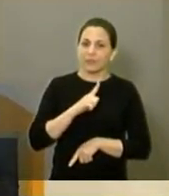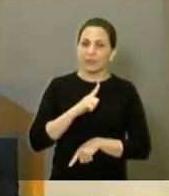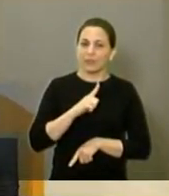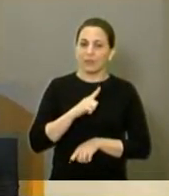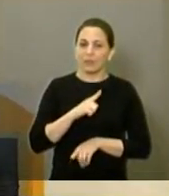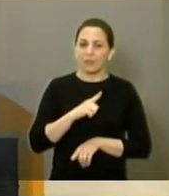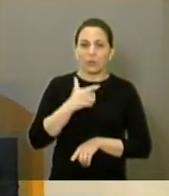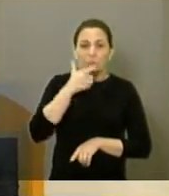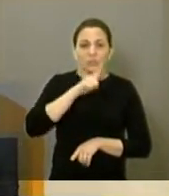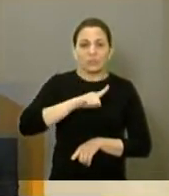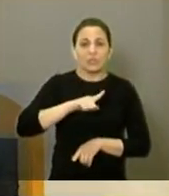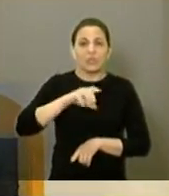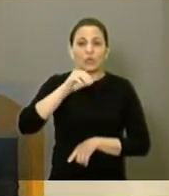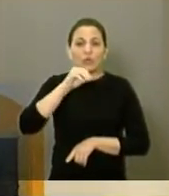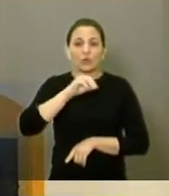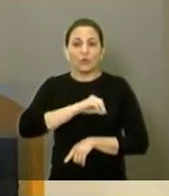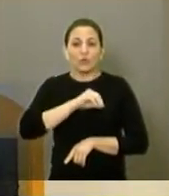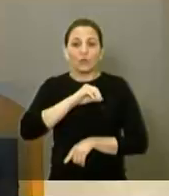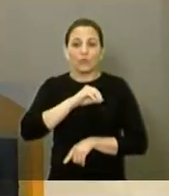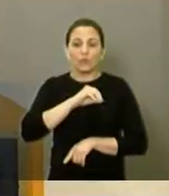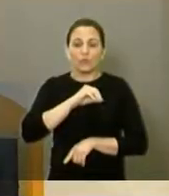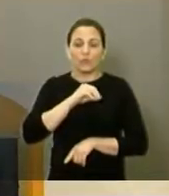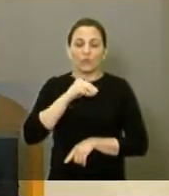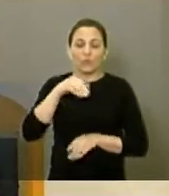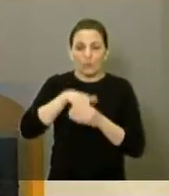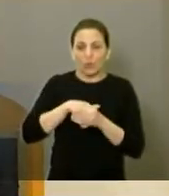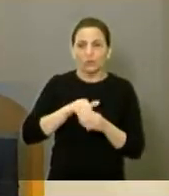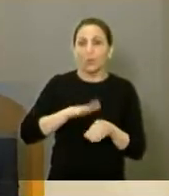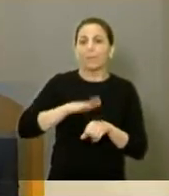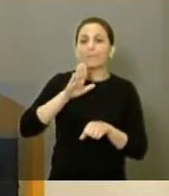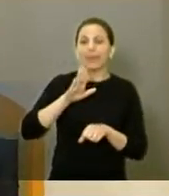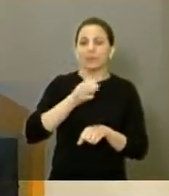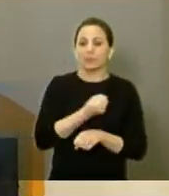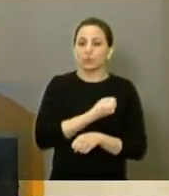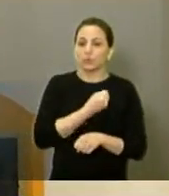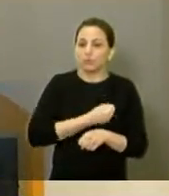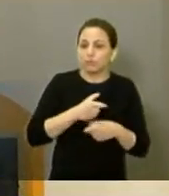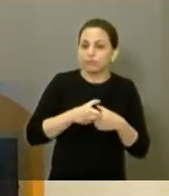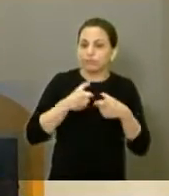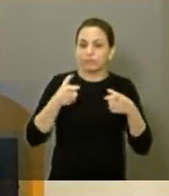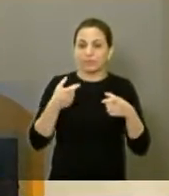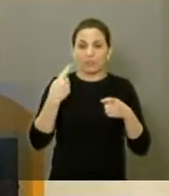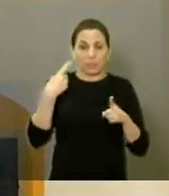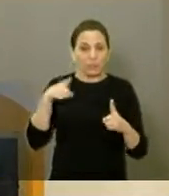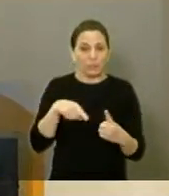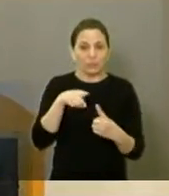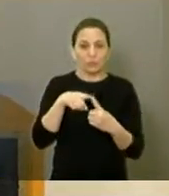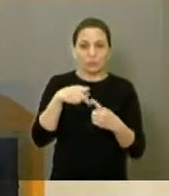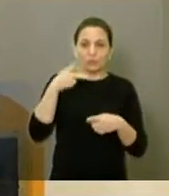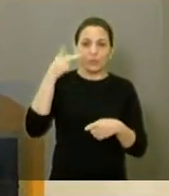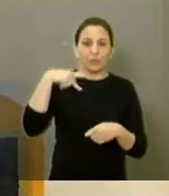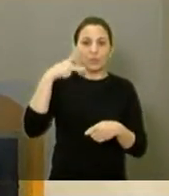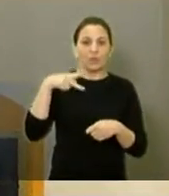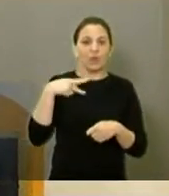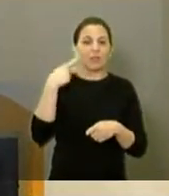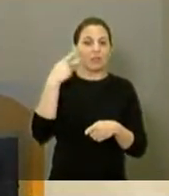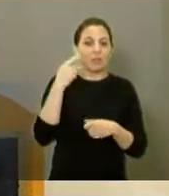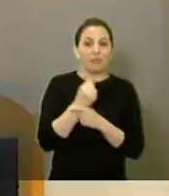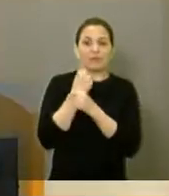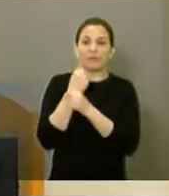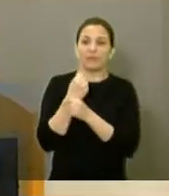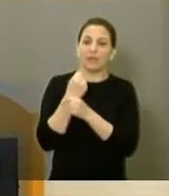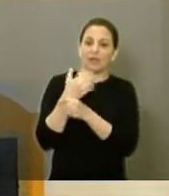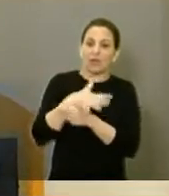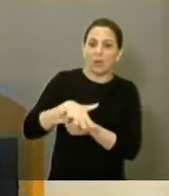porque eu entrei com o objetivo na política da qual era de vender uma causa